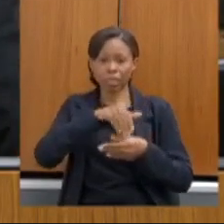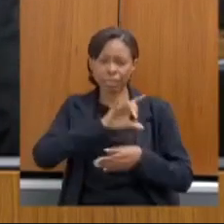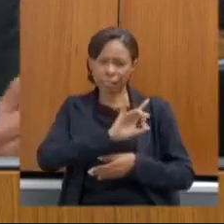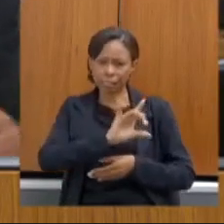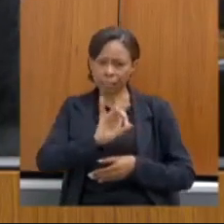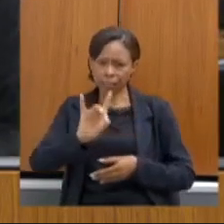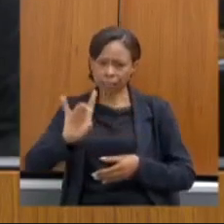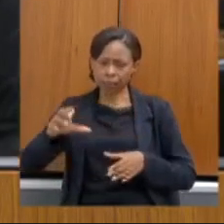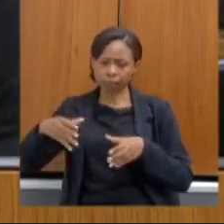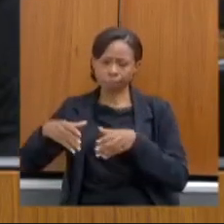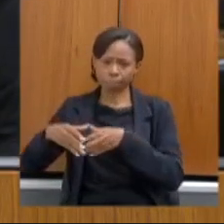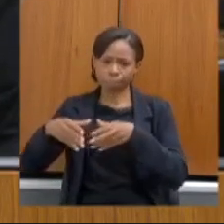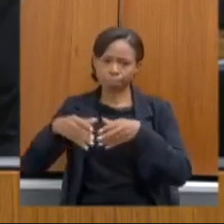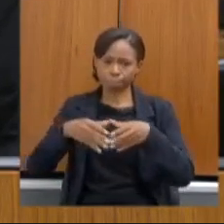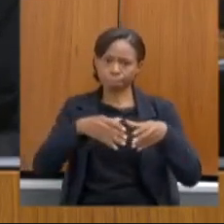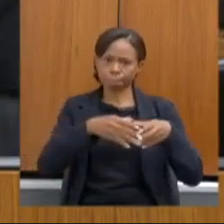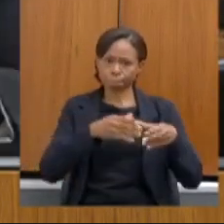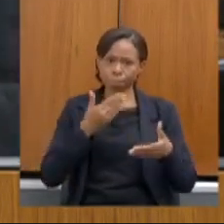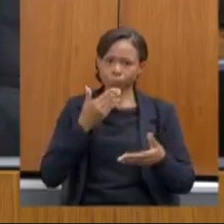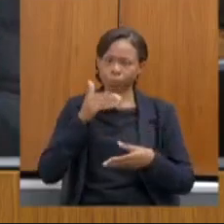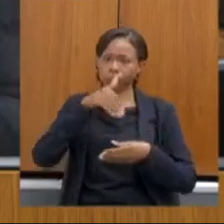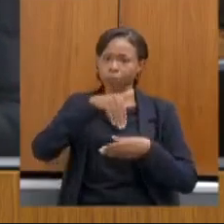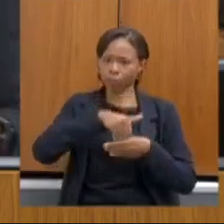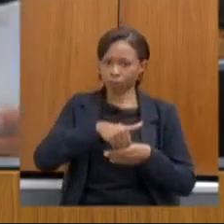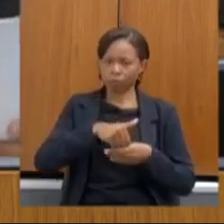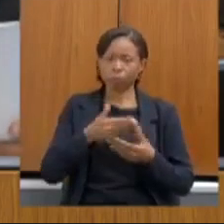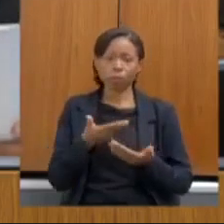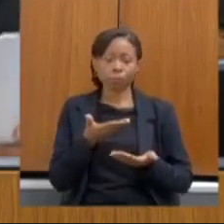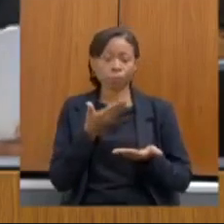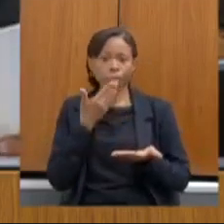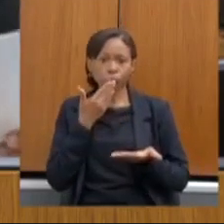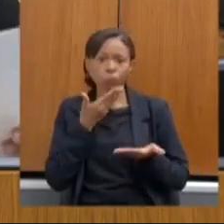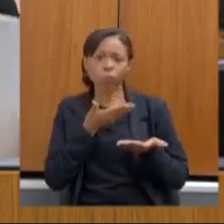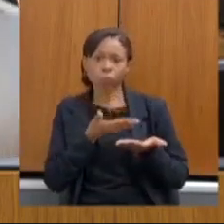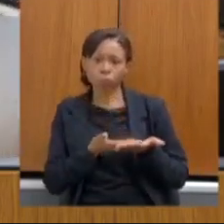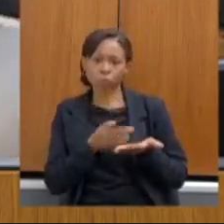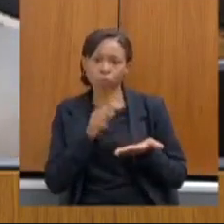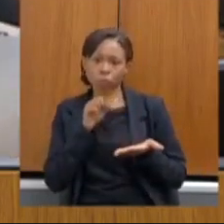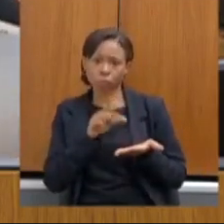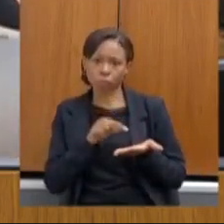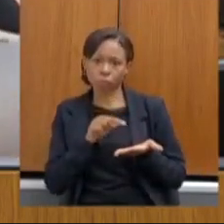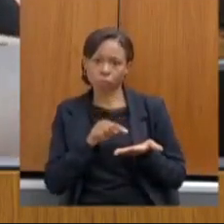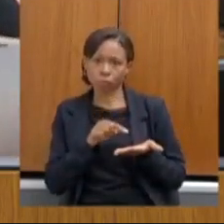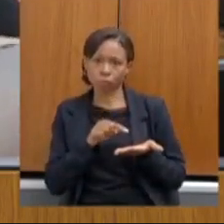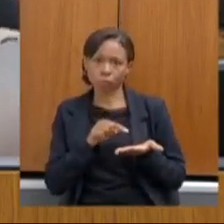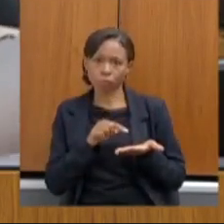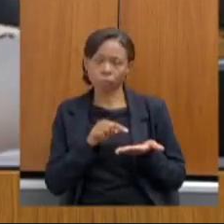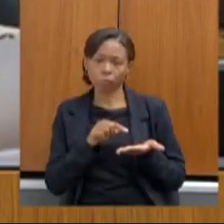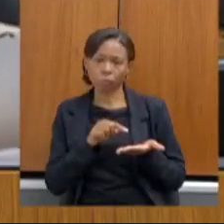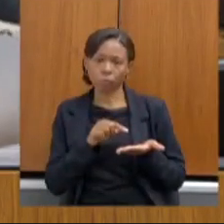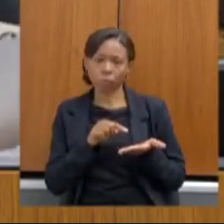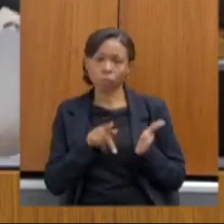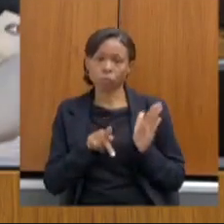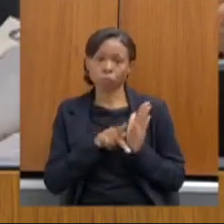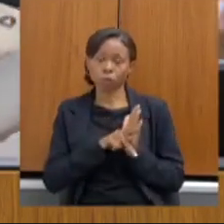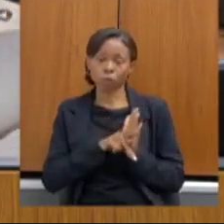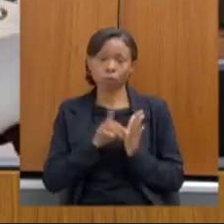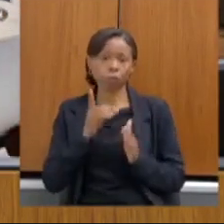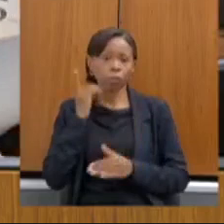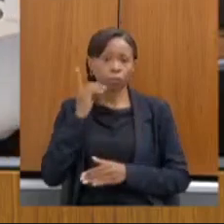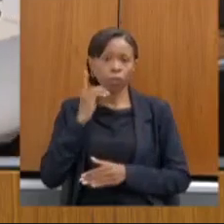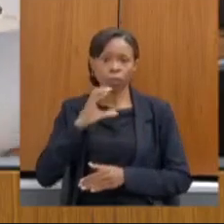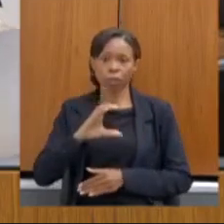por comissão tá é sobre a mesa o requerimento é de autoria do deputado